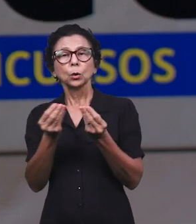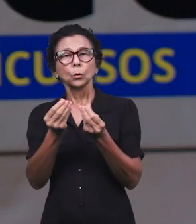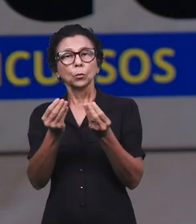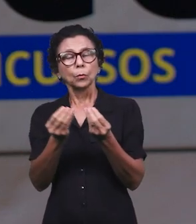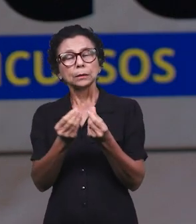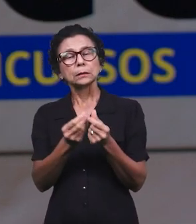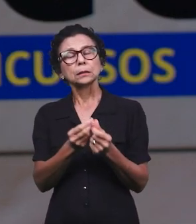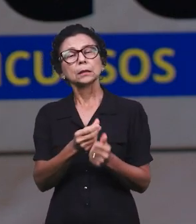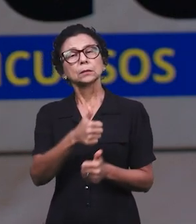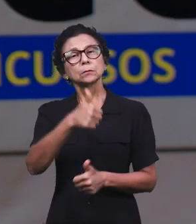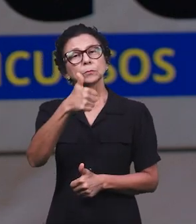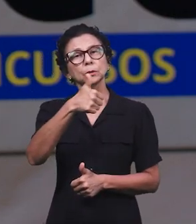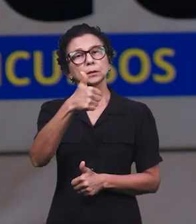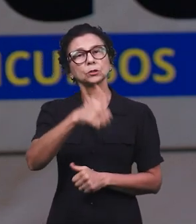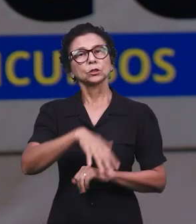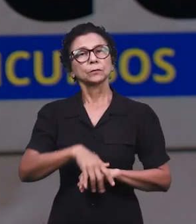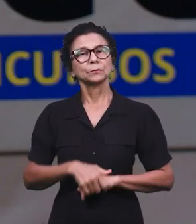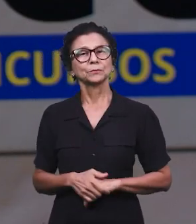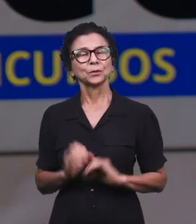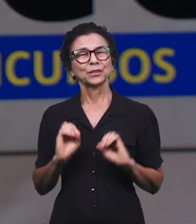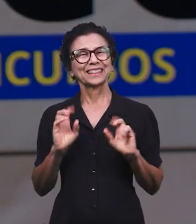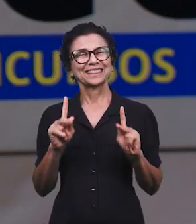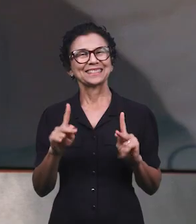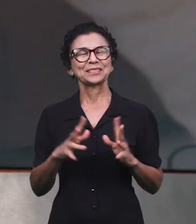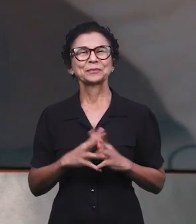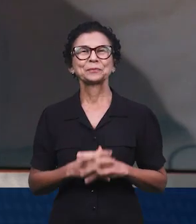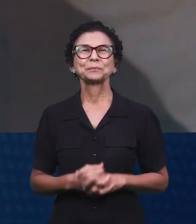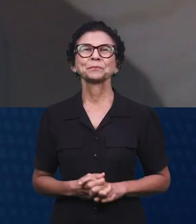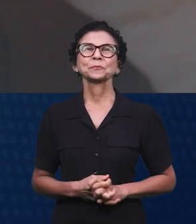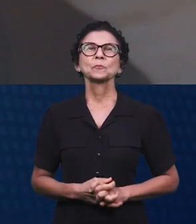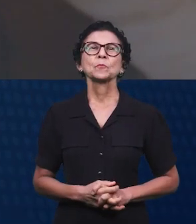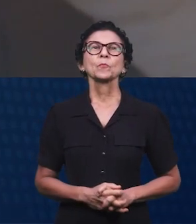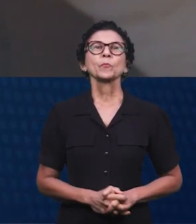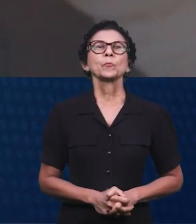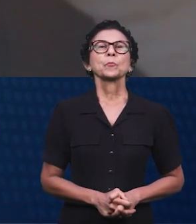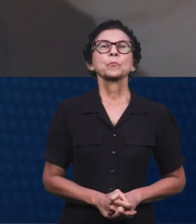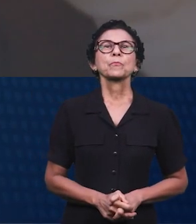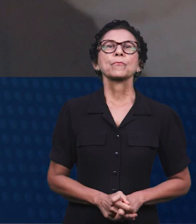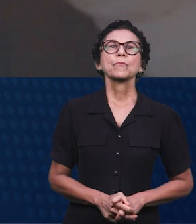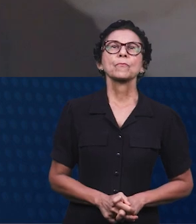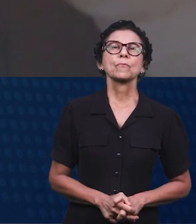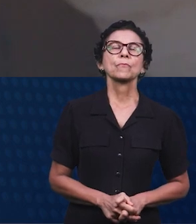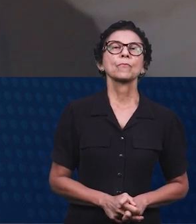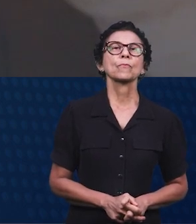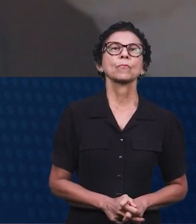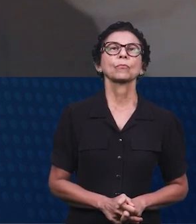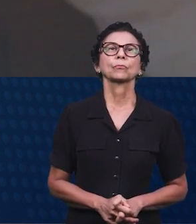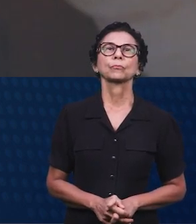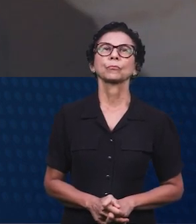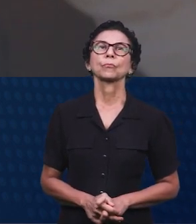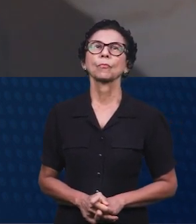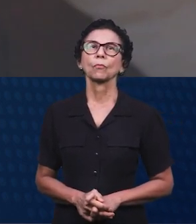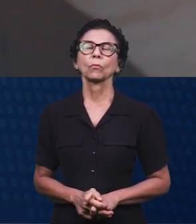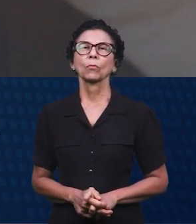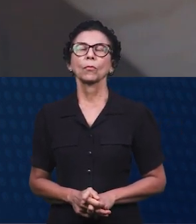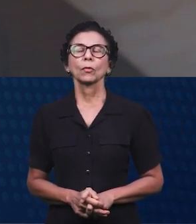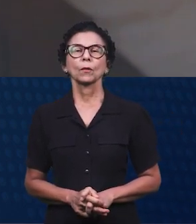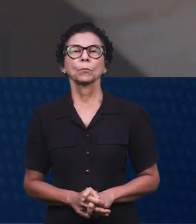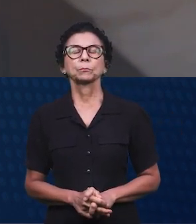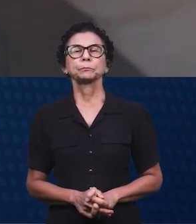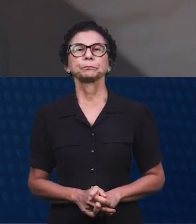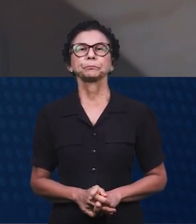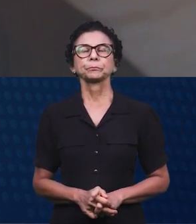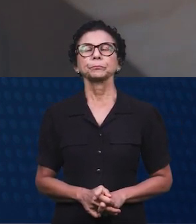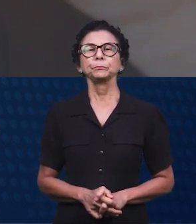para as principais escolas militares, tá bom? Então vamos lá. O curso preparatório presencial, qual